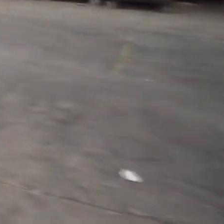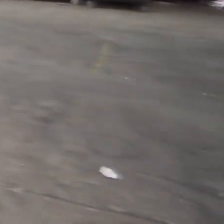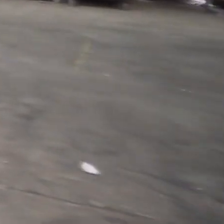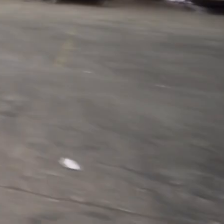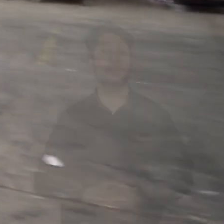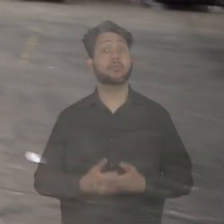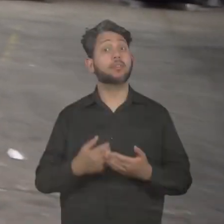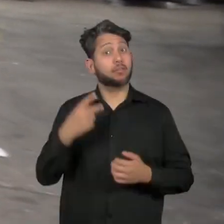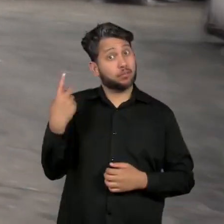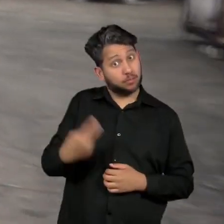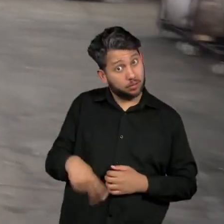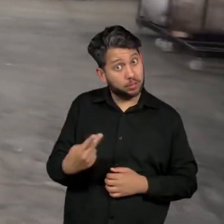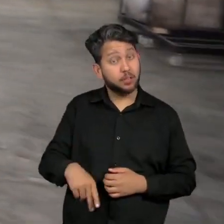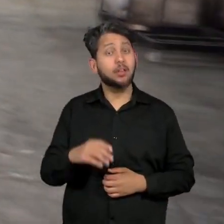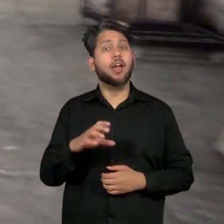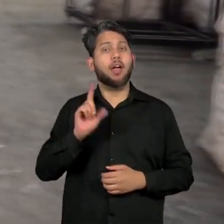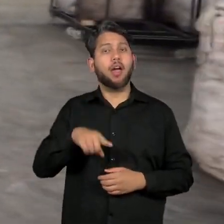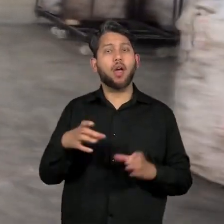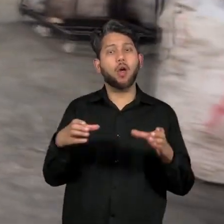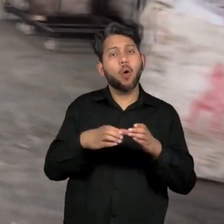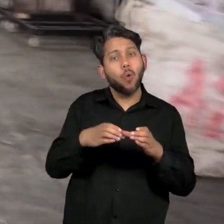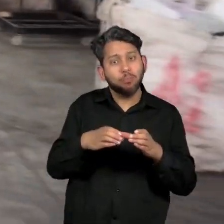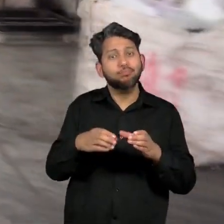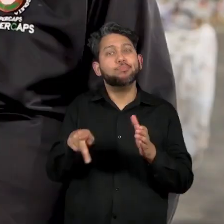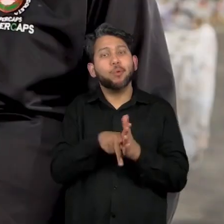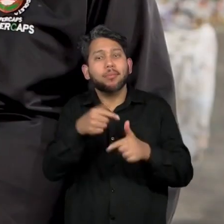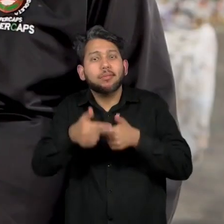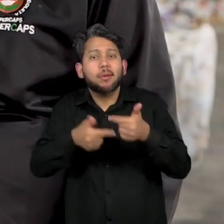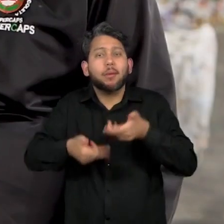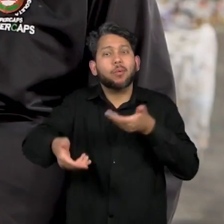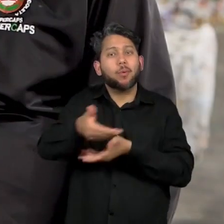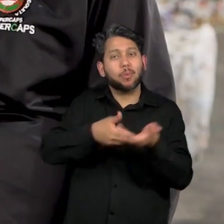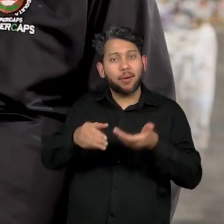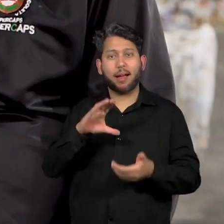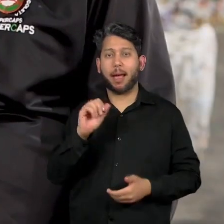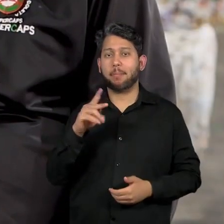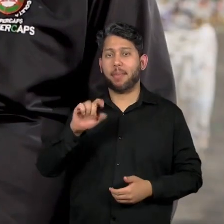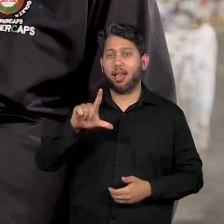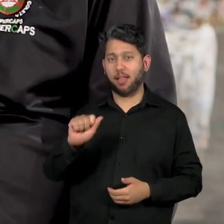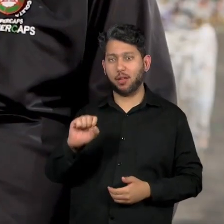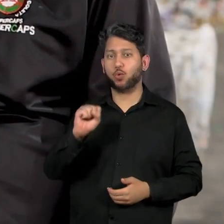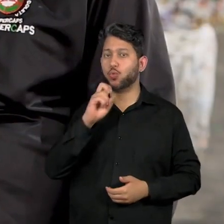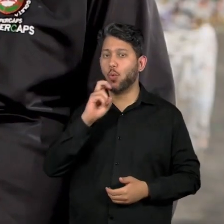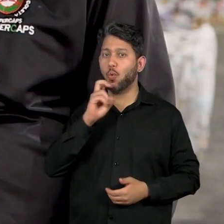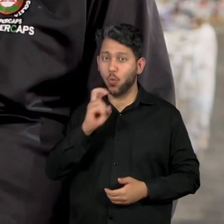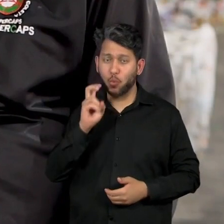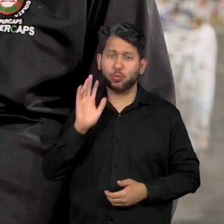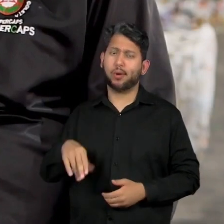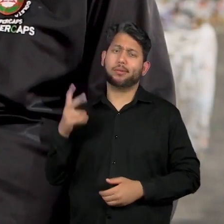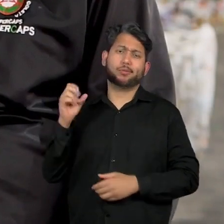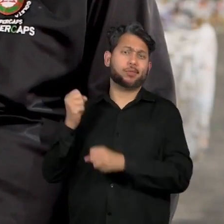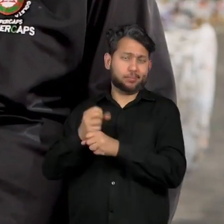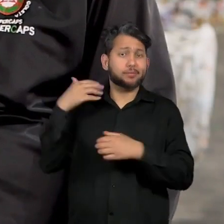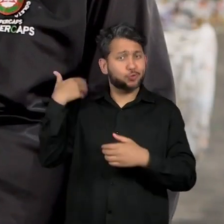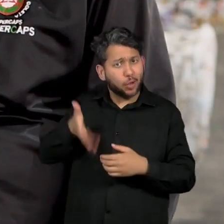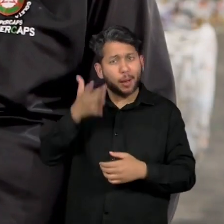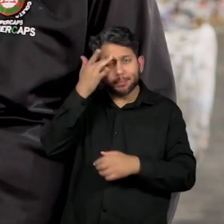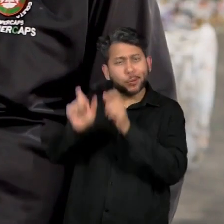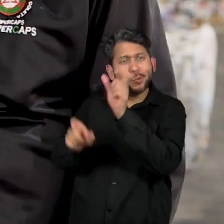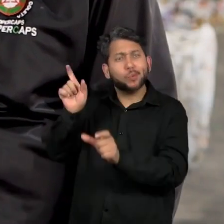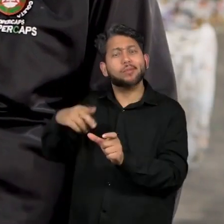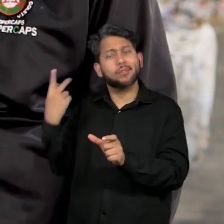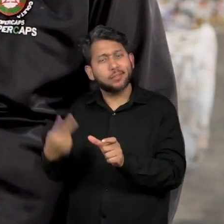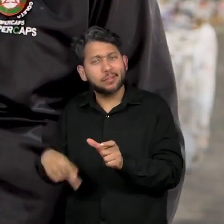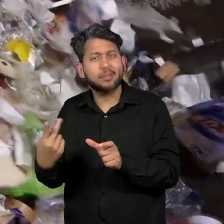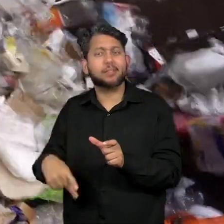Cooper Capes é a cooperativa de coleta seletiva da Capela do Socorro, constituída há 20 anos atrás por 22 catadores e catadoras aqui da